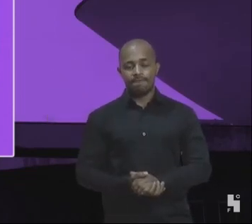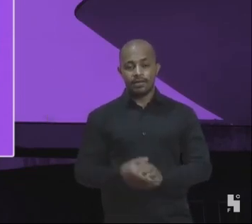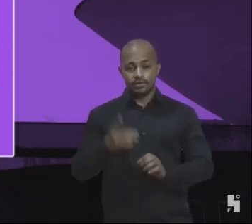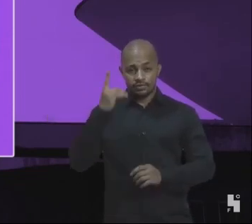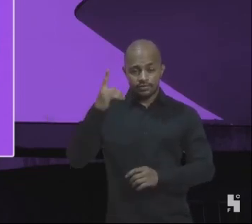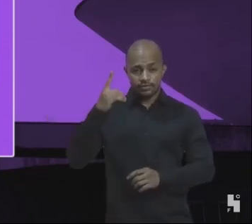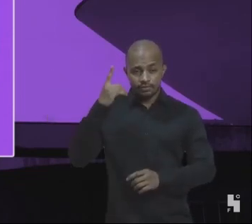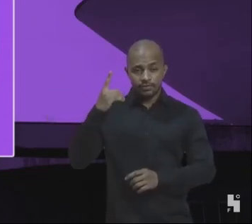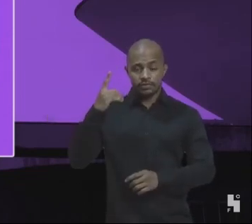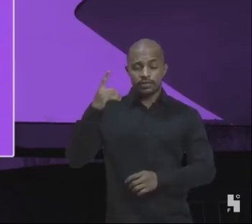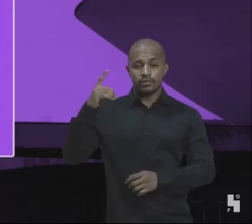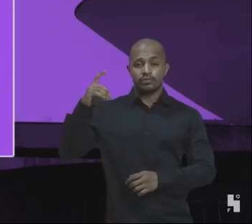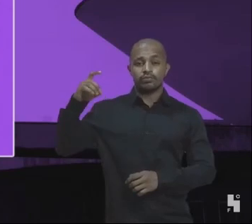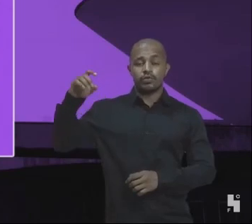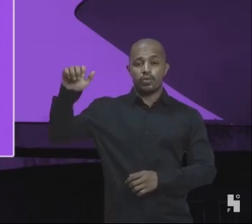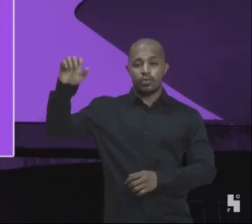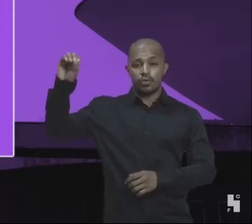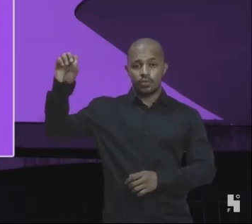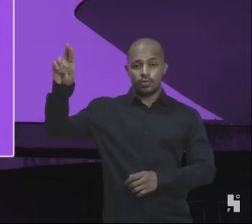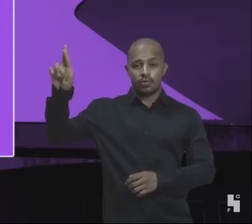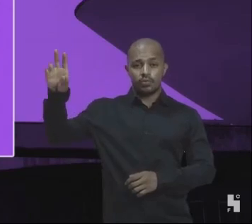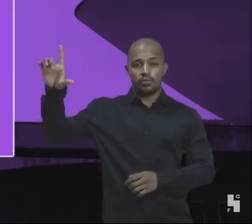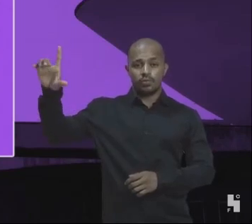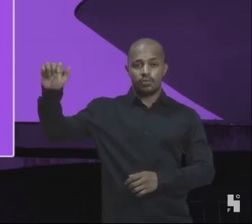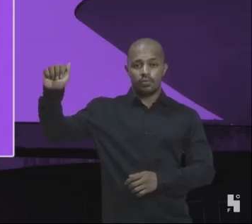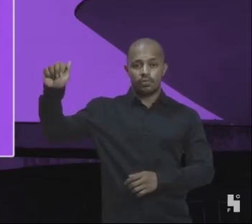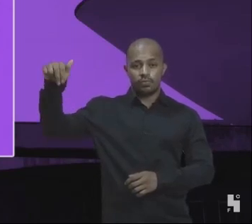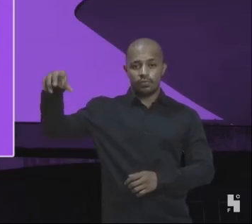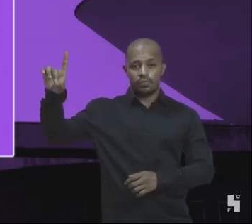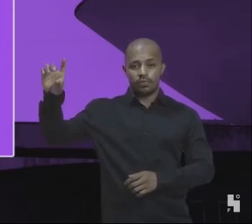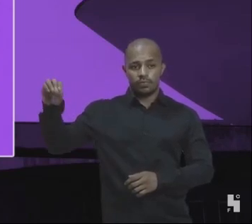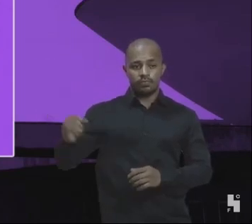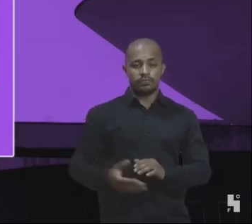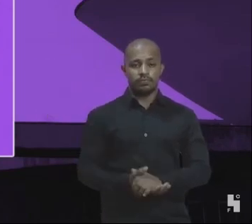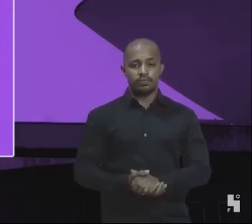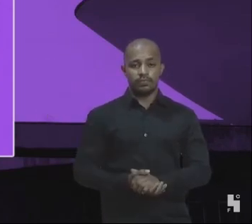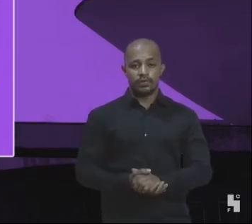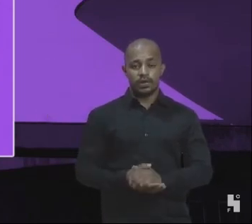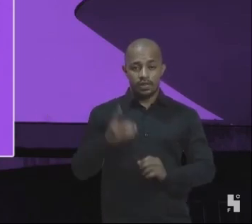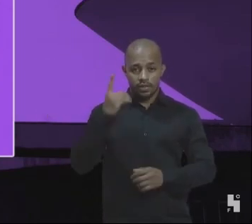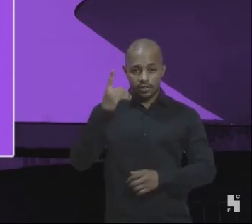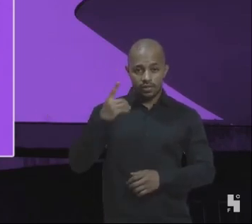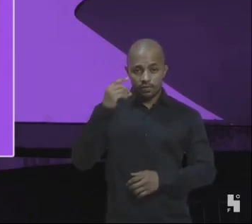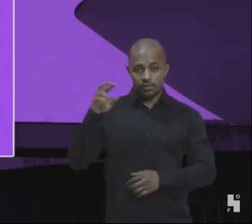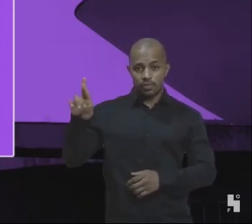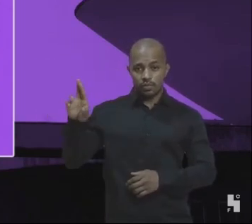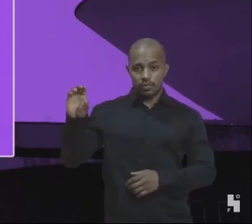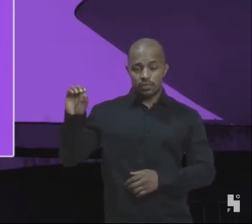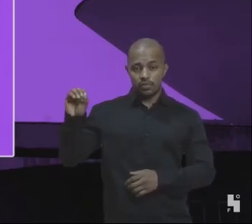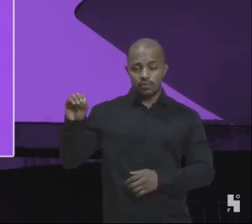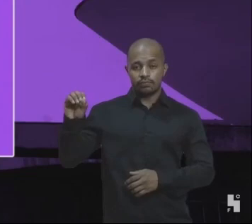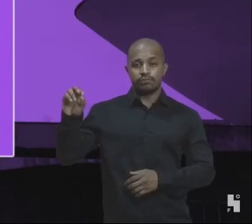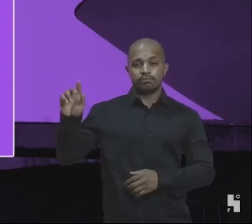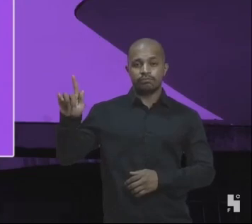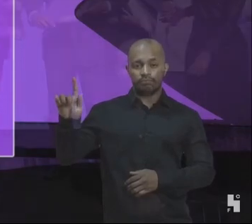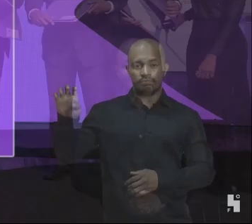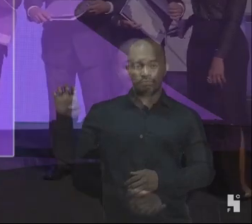mais defende a educação em Minas Gerais. Isso me dá muito orgulho. Deputado Rogério Correia.